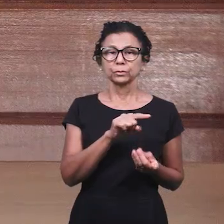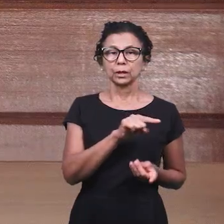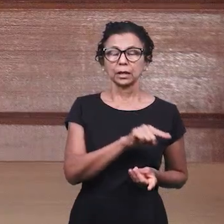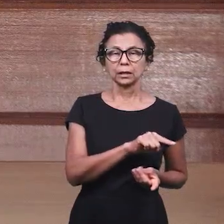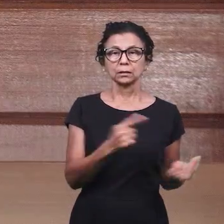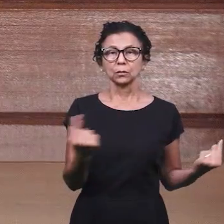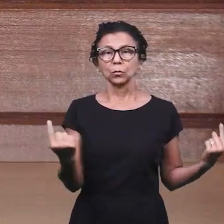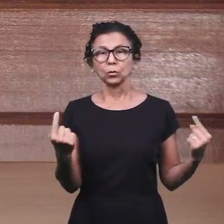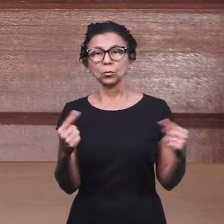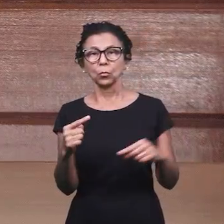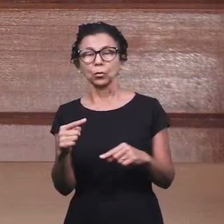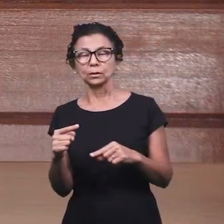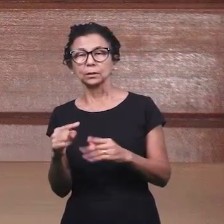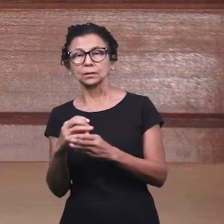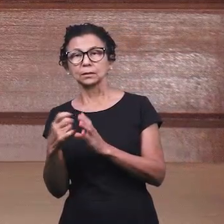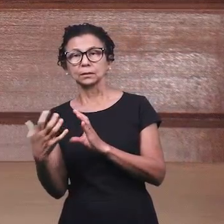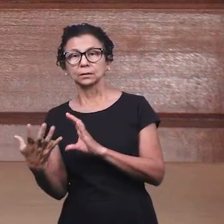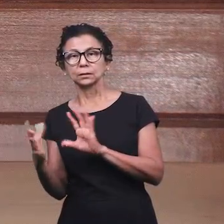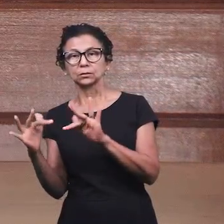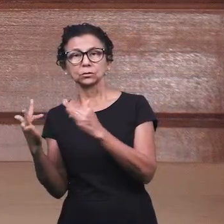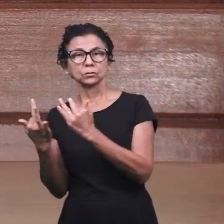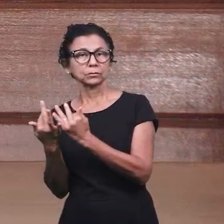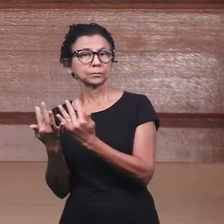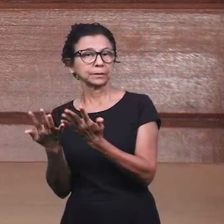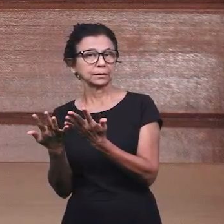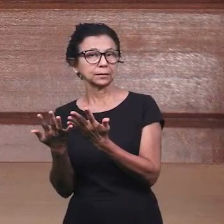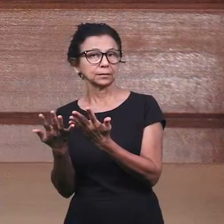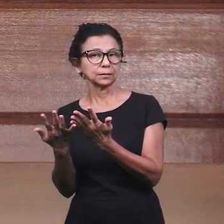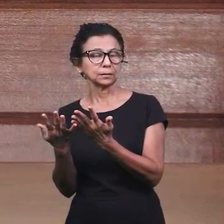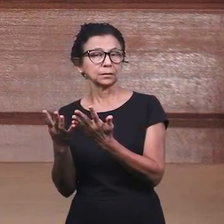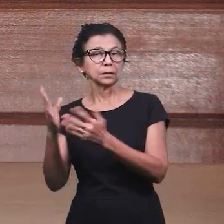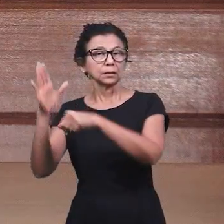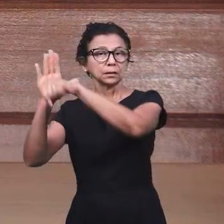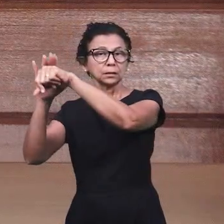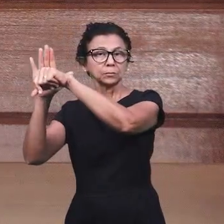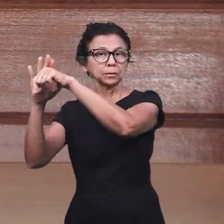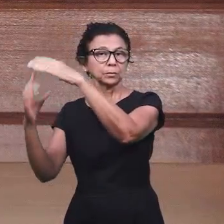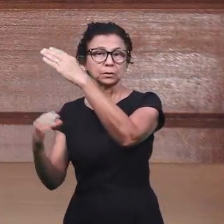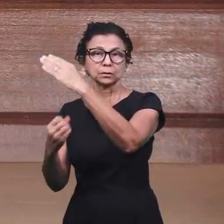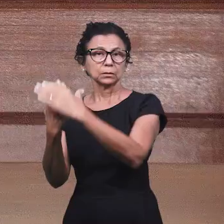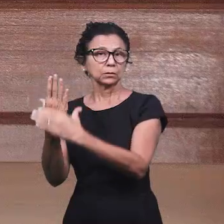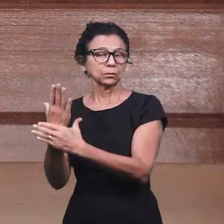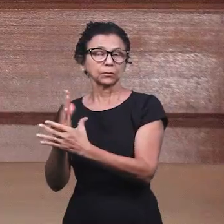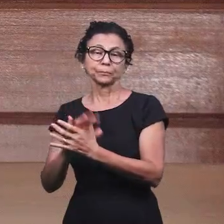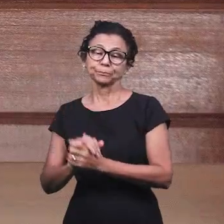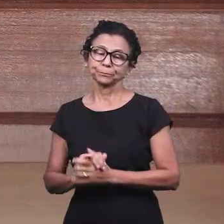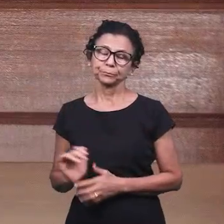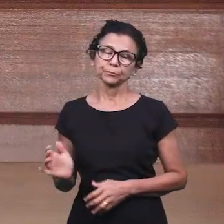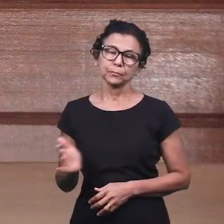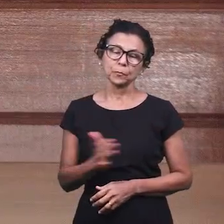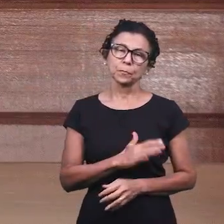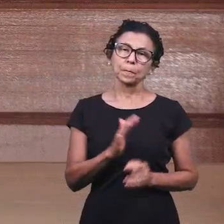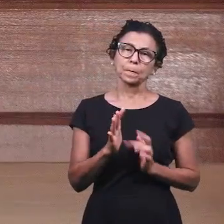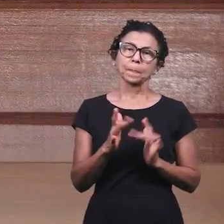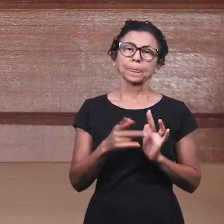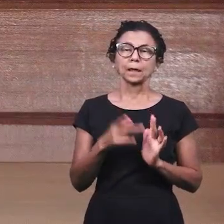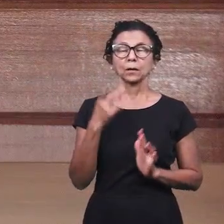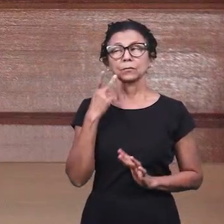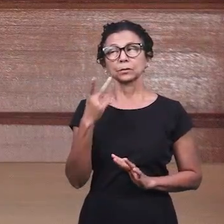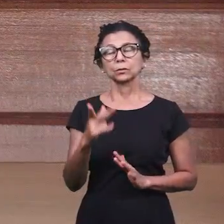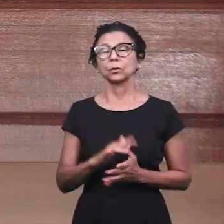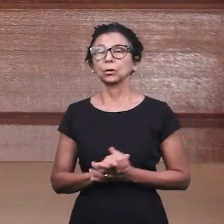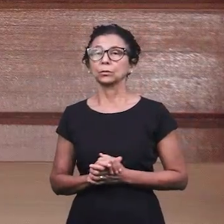a tudo aquilo que Deus estabeleceu para a família, como família. Por isso, o próprio Senhor Jesus, ele disse assim, olha, no